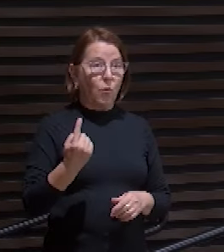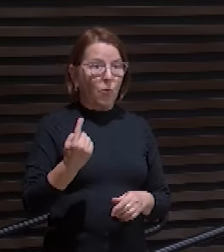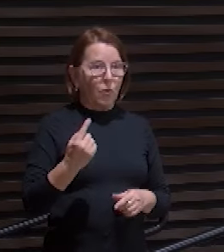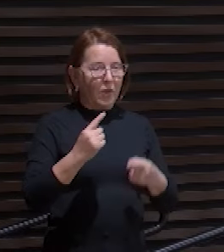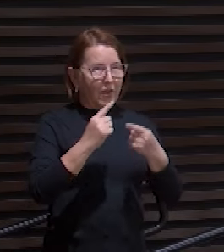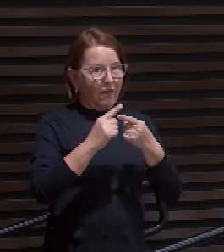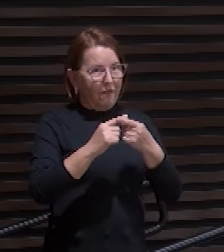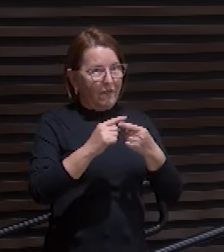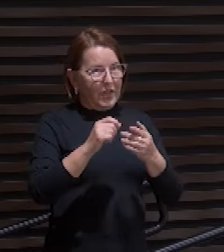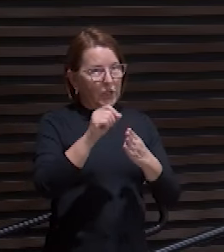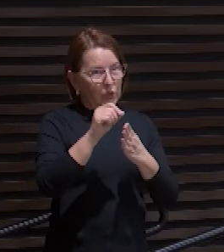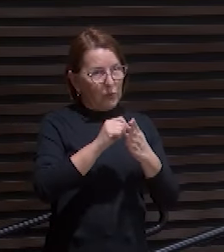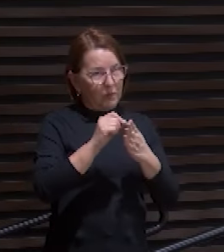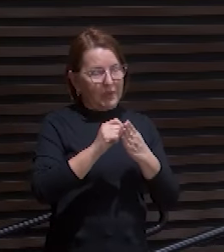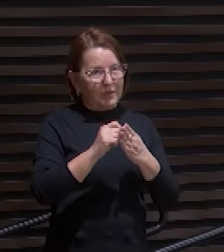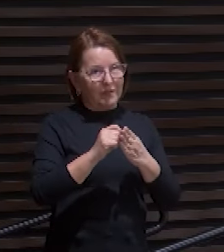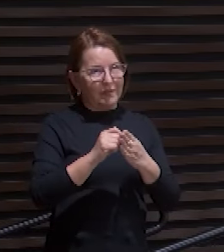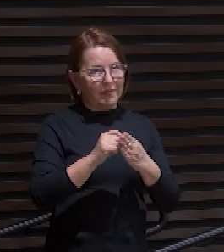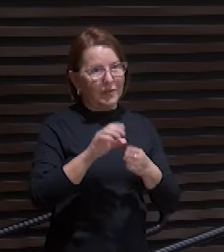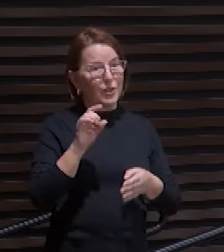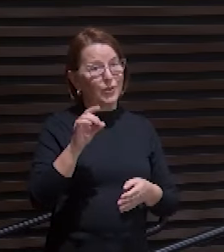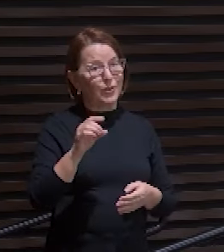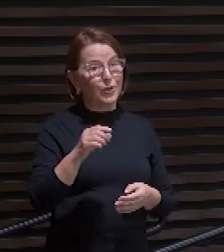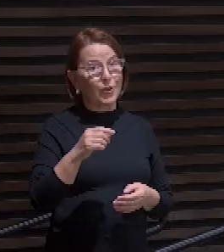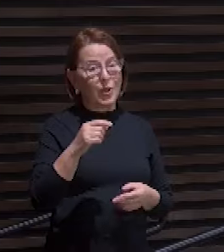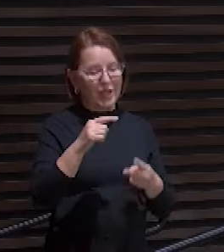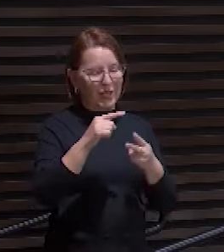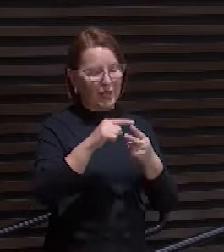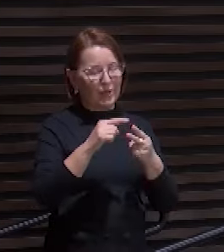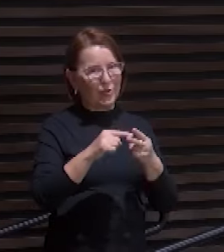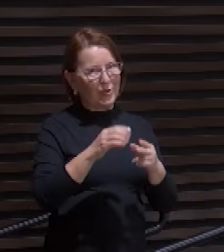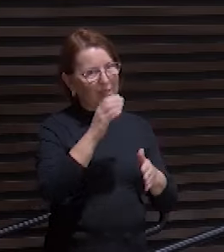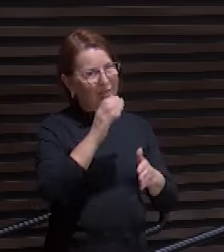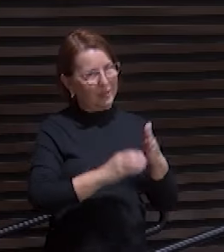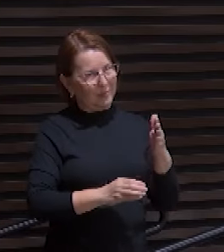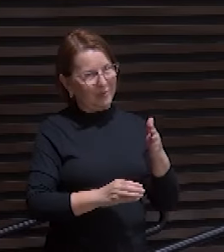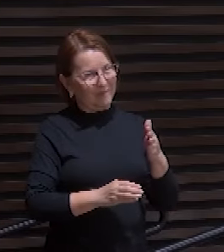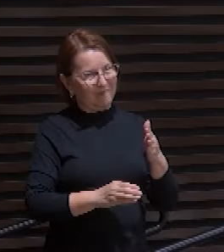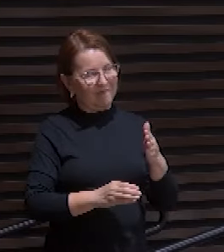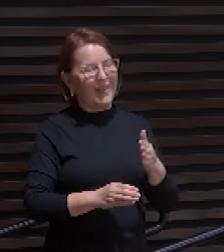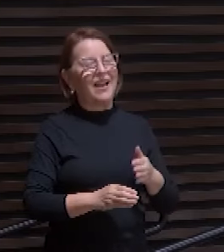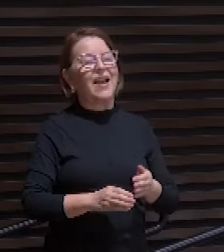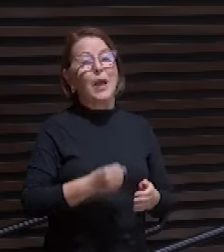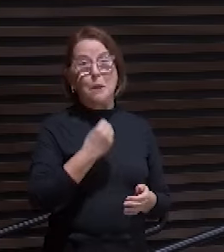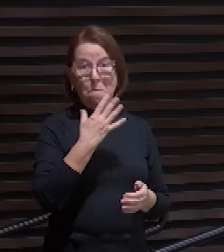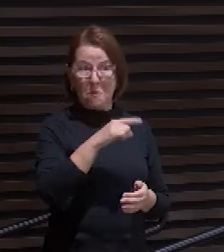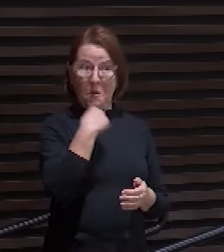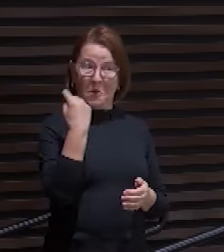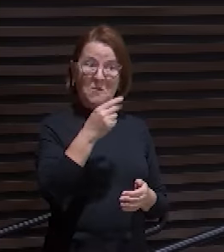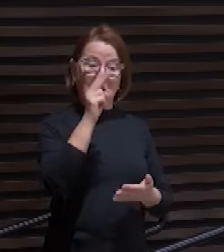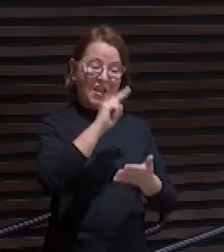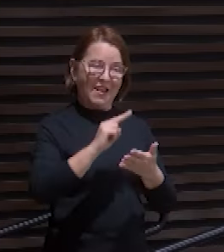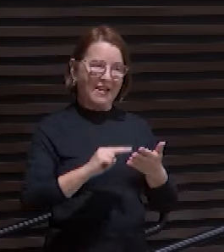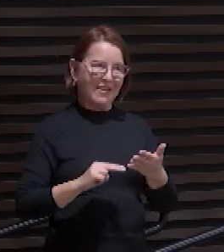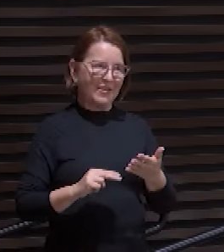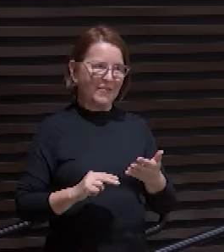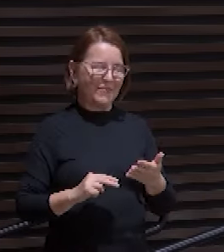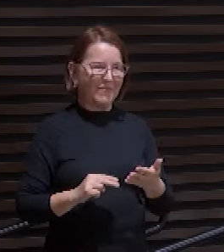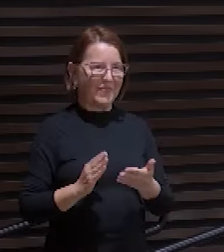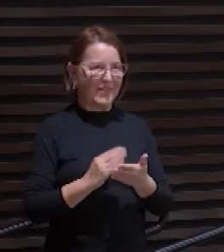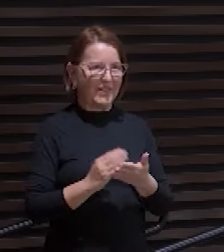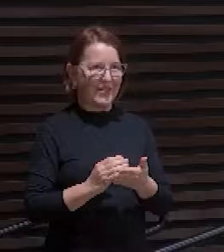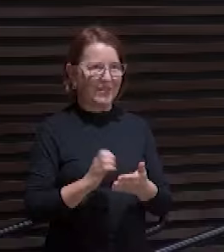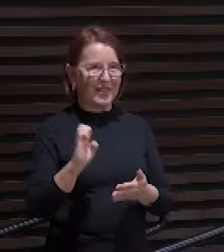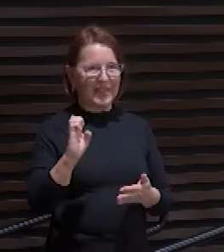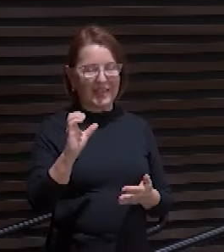Eu queria dizer, são 12 capítulos. Ah, se nós lêssemos o livro de